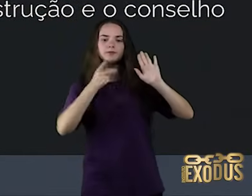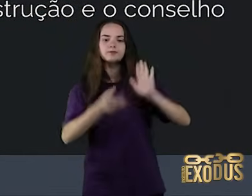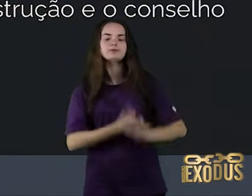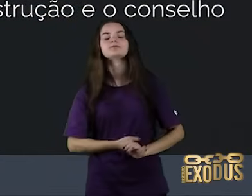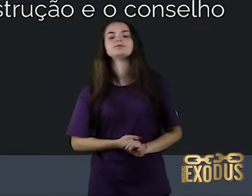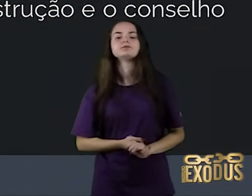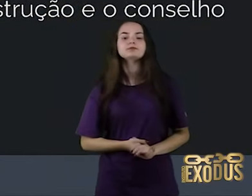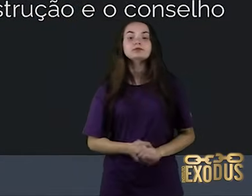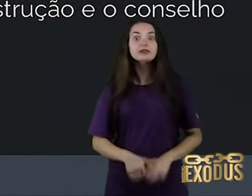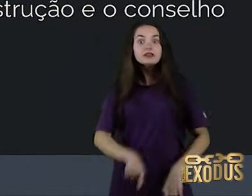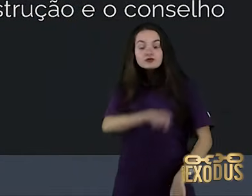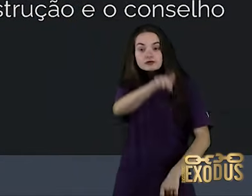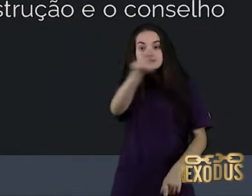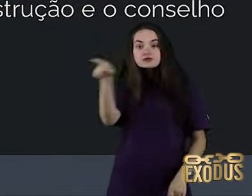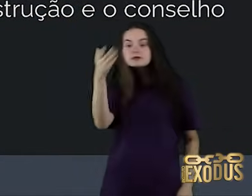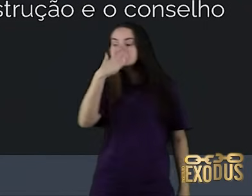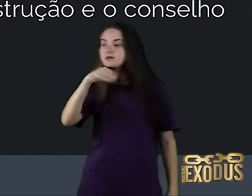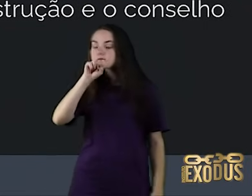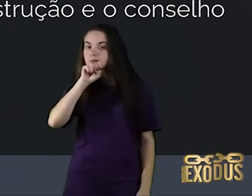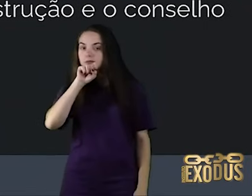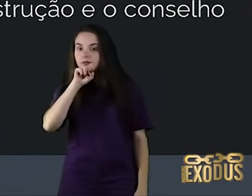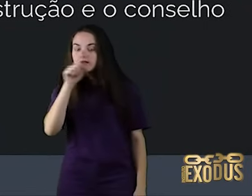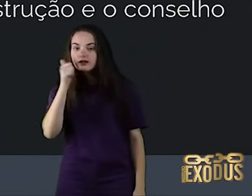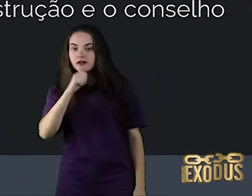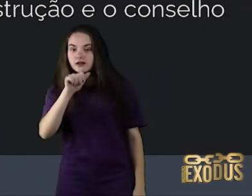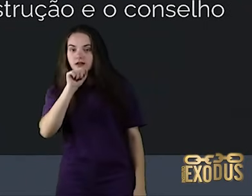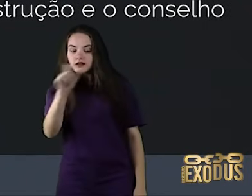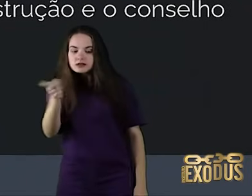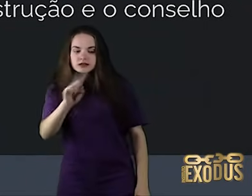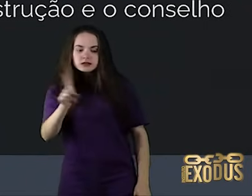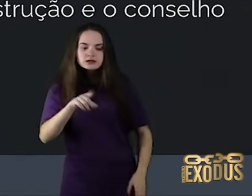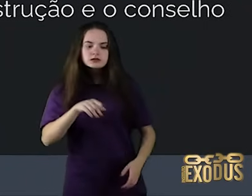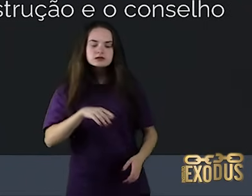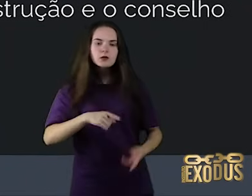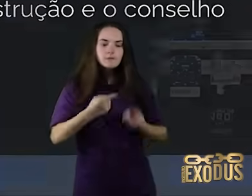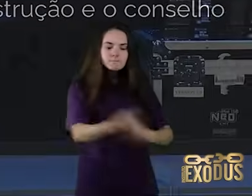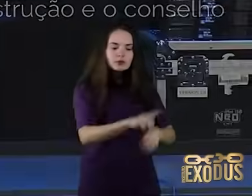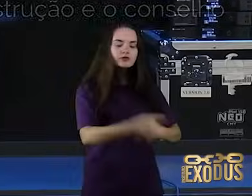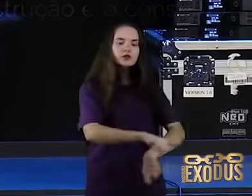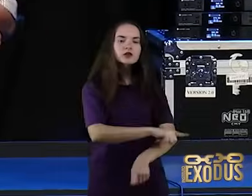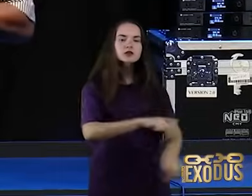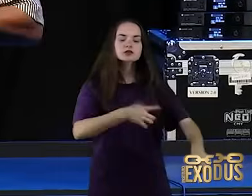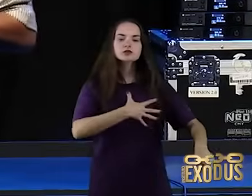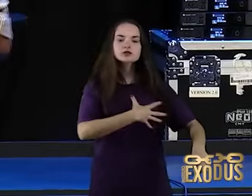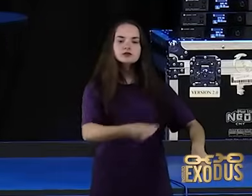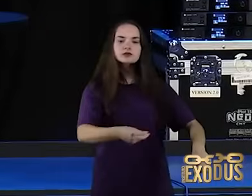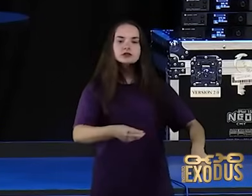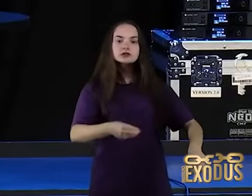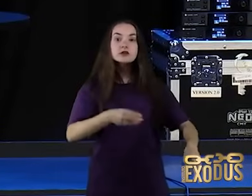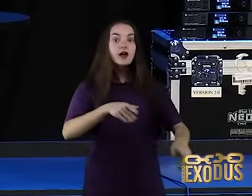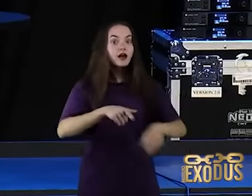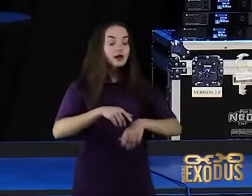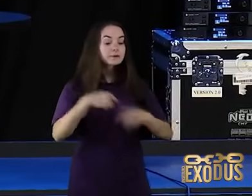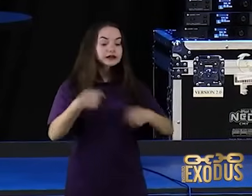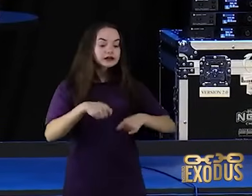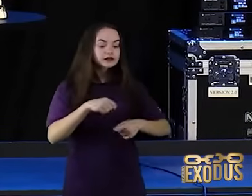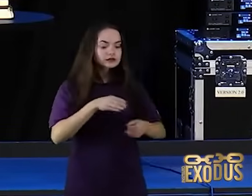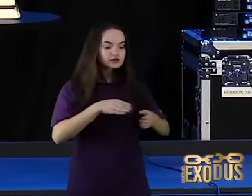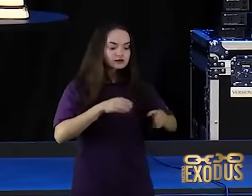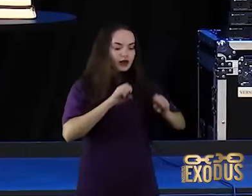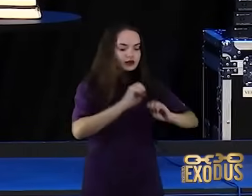pais não irritem seus filhos antes criem no segundo a instrução e o conselho do senhor esse pedacinho da escritura